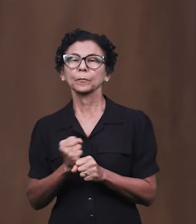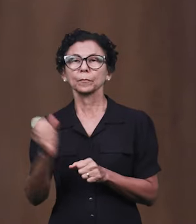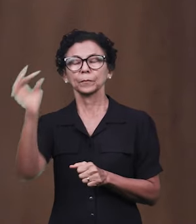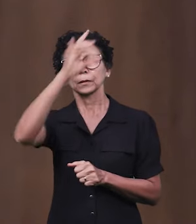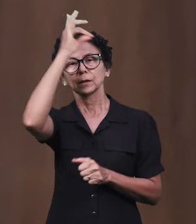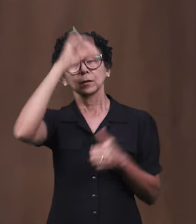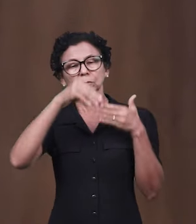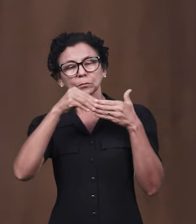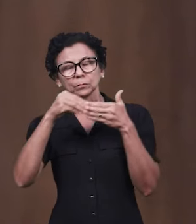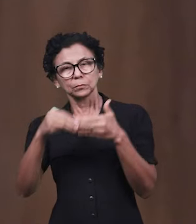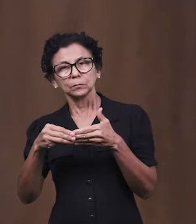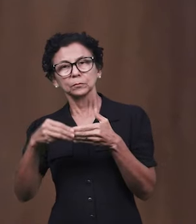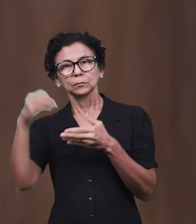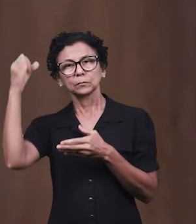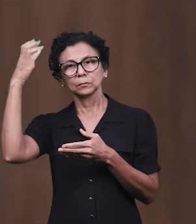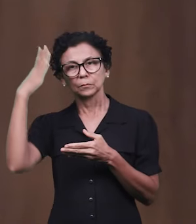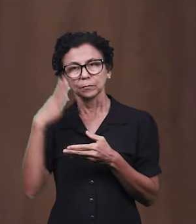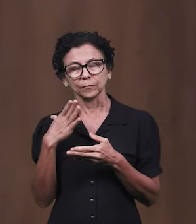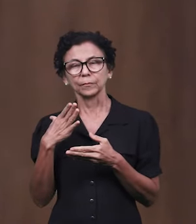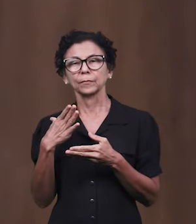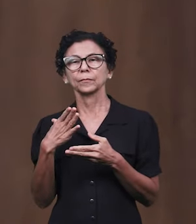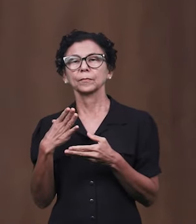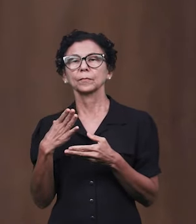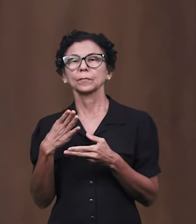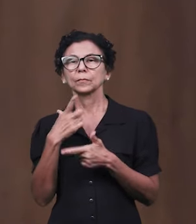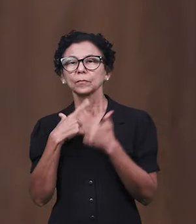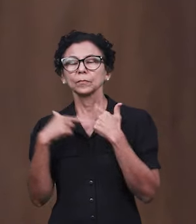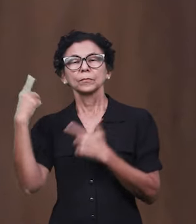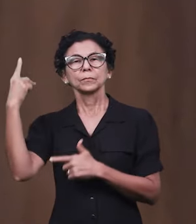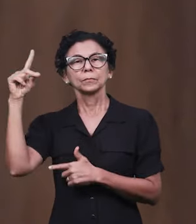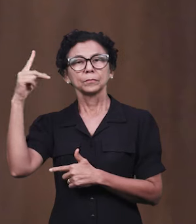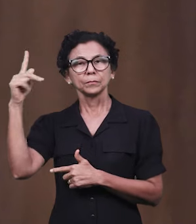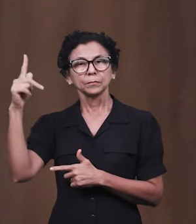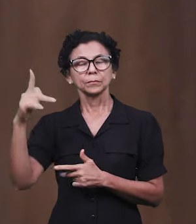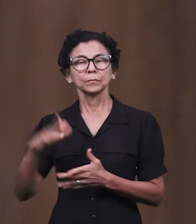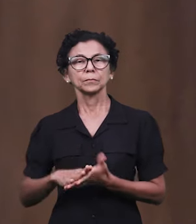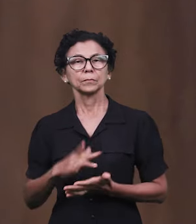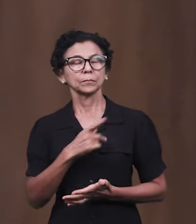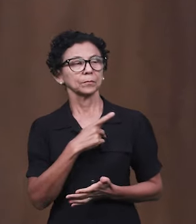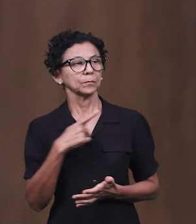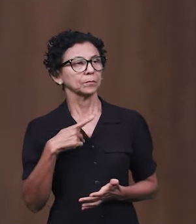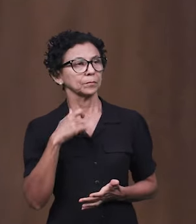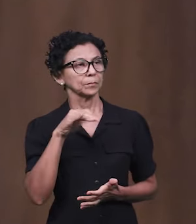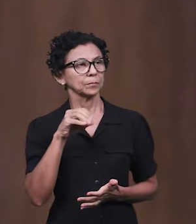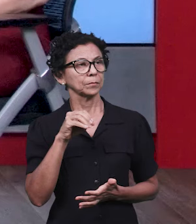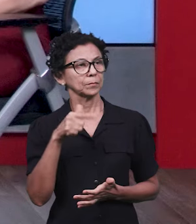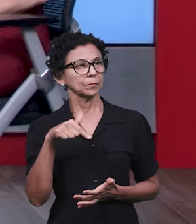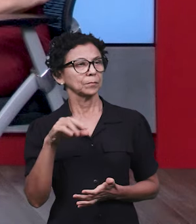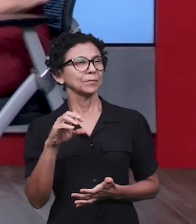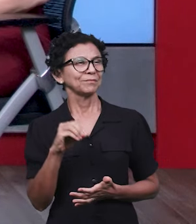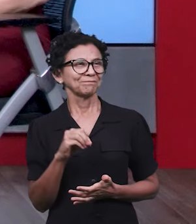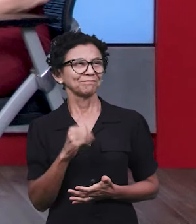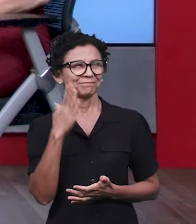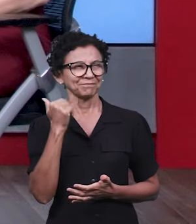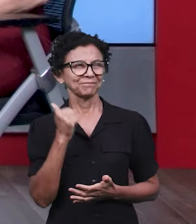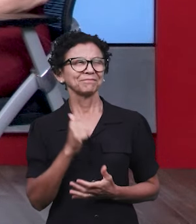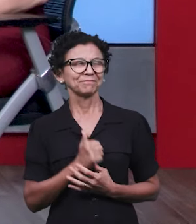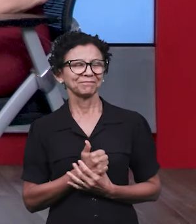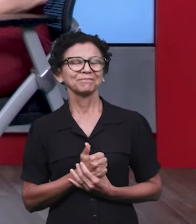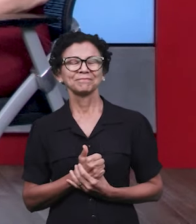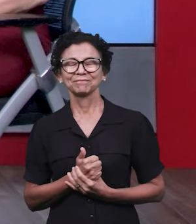orientação dele, o pastor João, que nos fale mais sobre isso, né, pastor? Nós temos visto